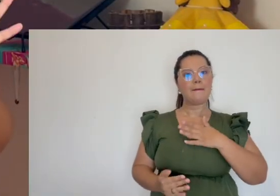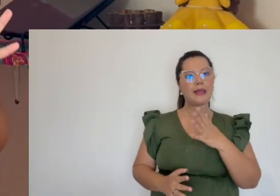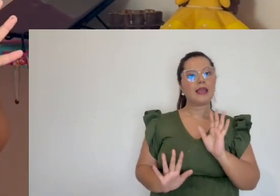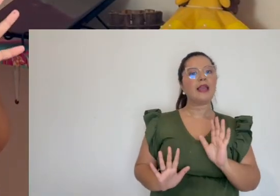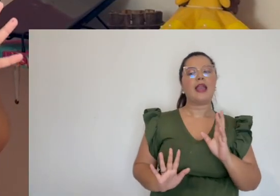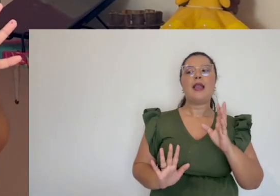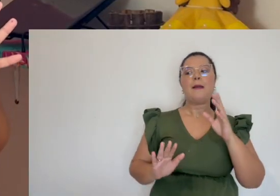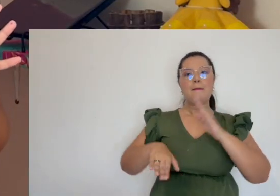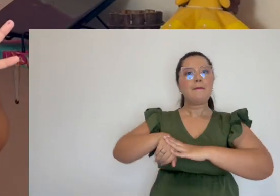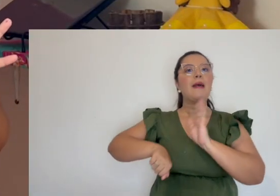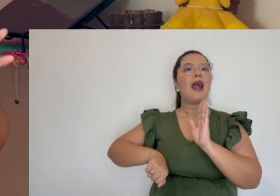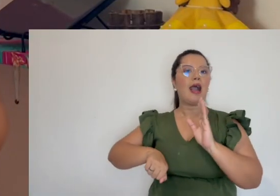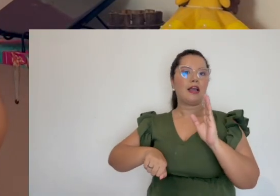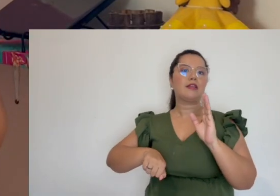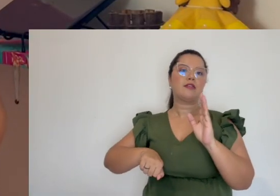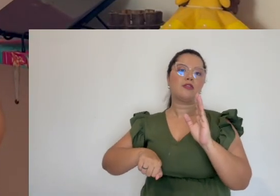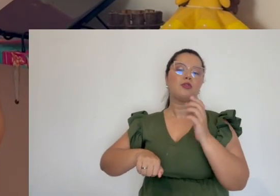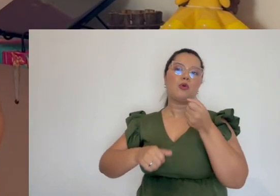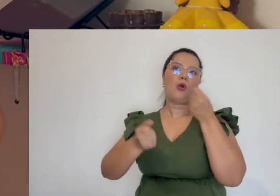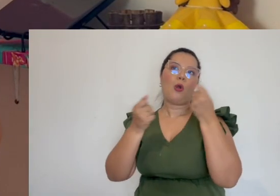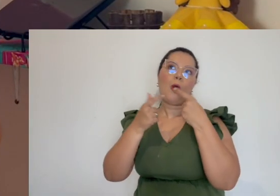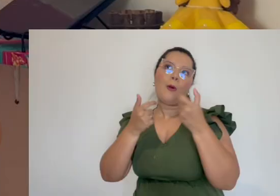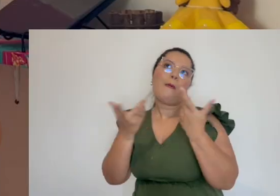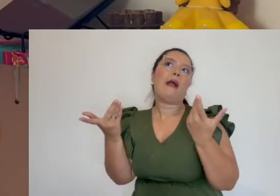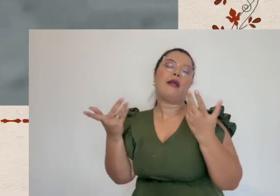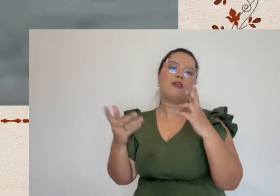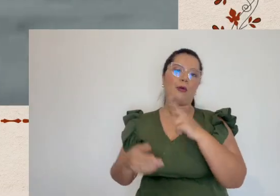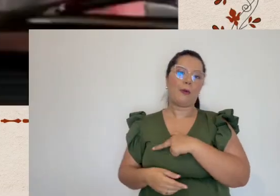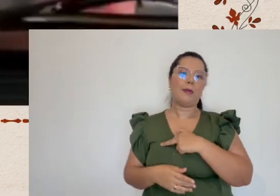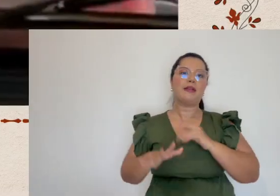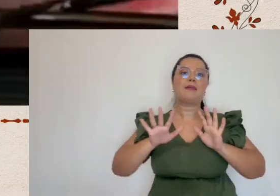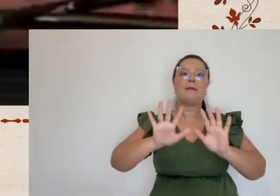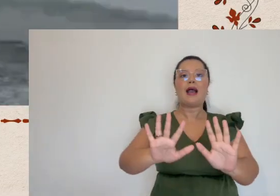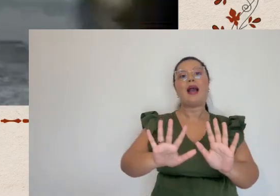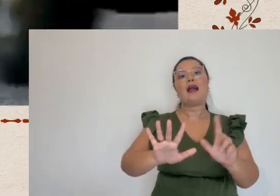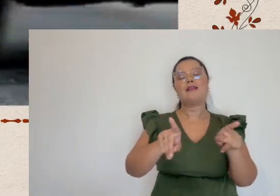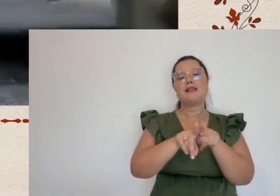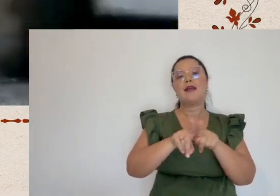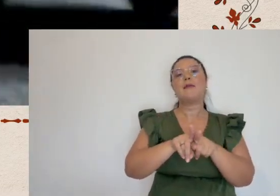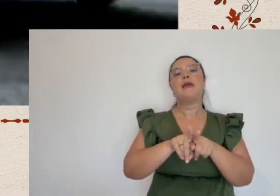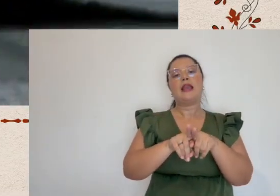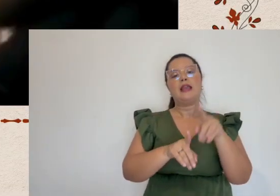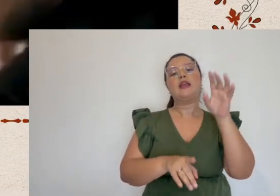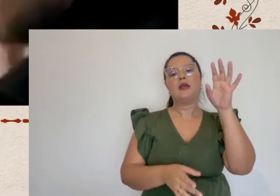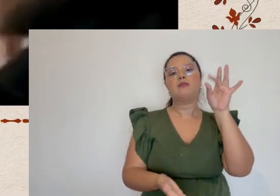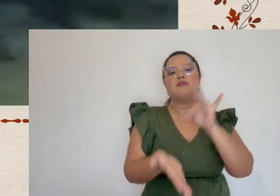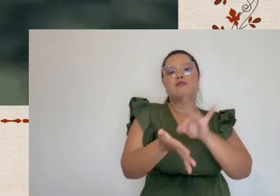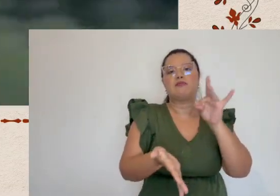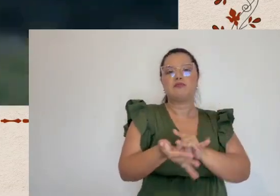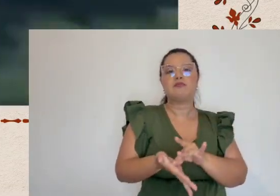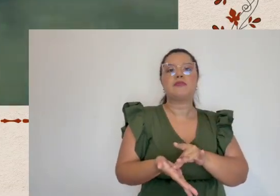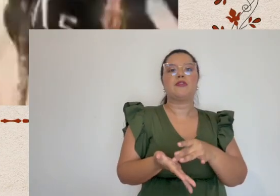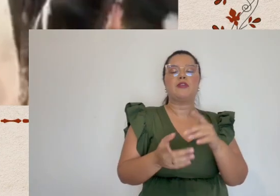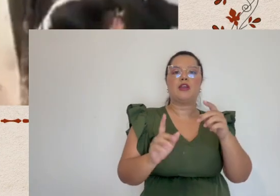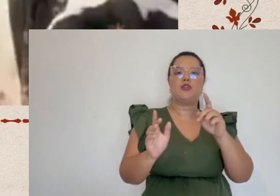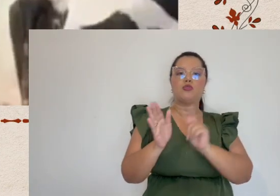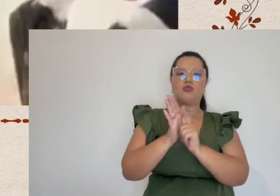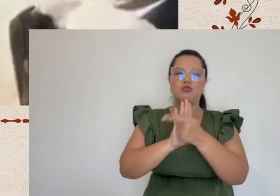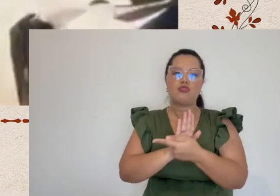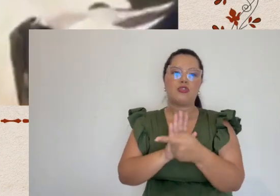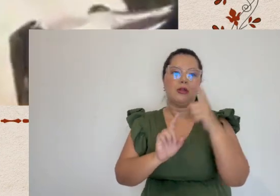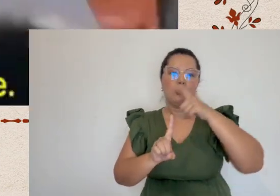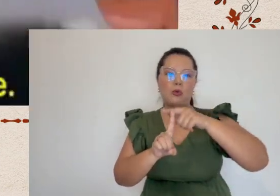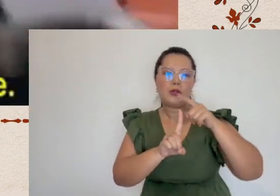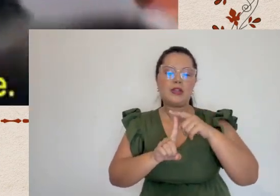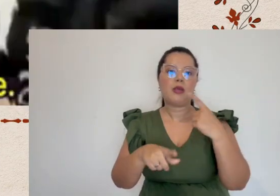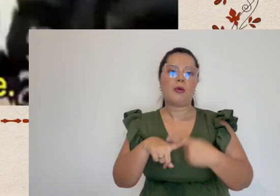muito mais do que só uma comédia romântica, acho até subestimado. Mas ele encaixa perfeitamente nesse gênero, nesse